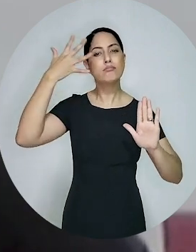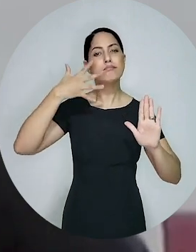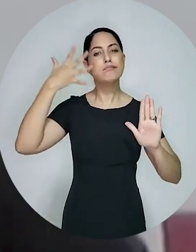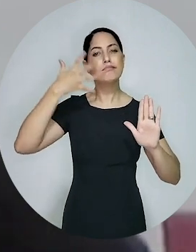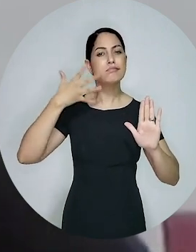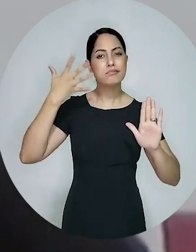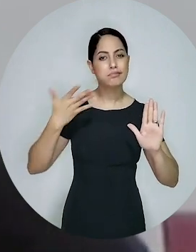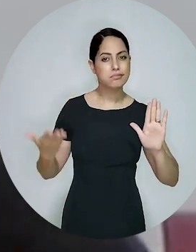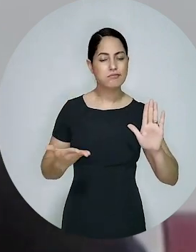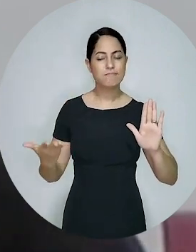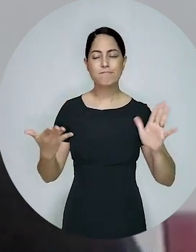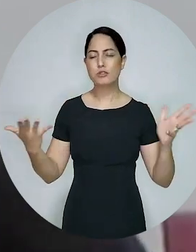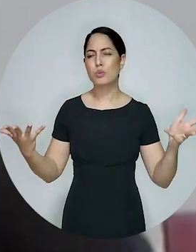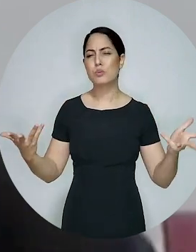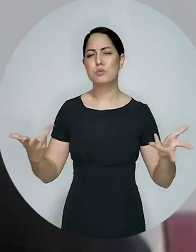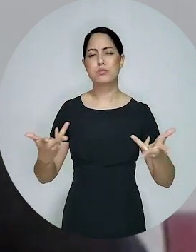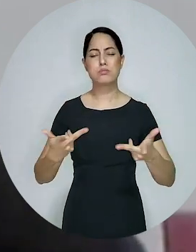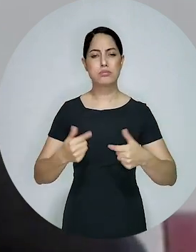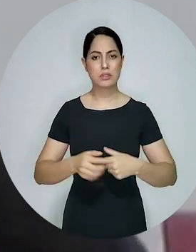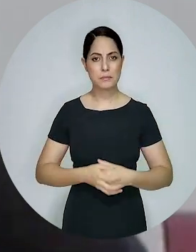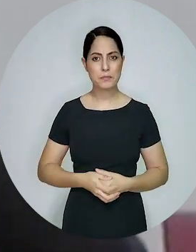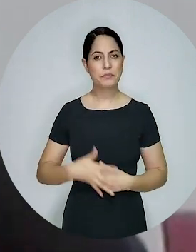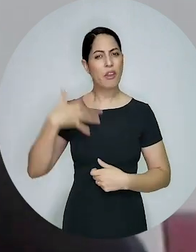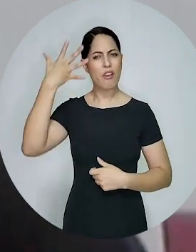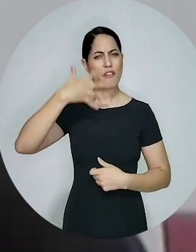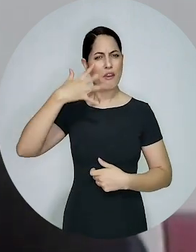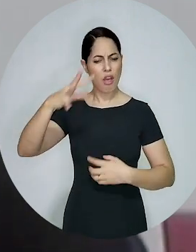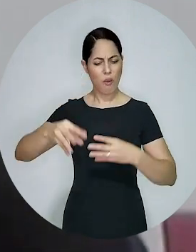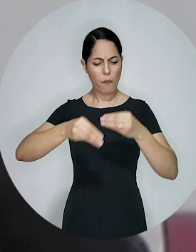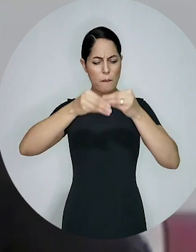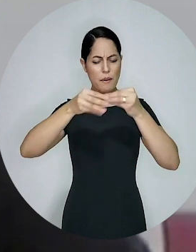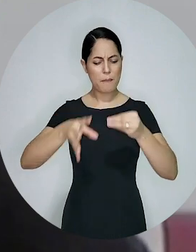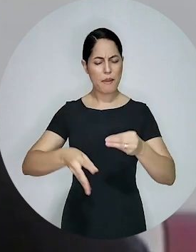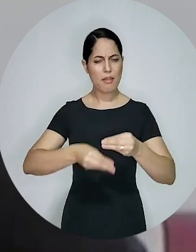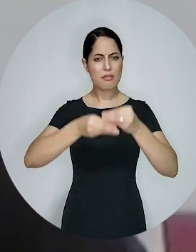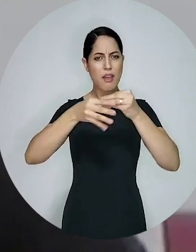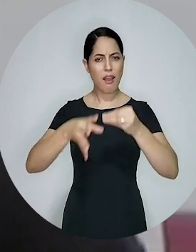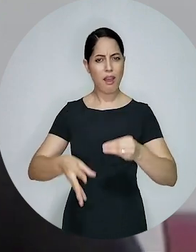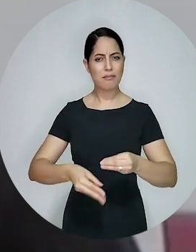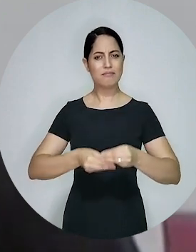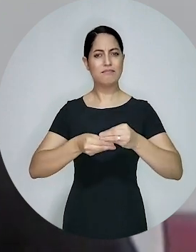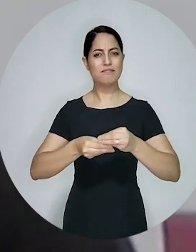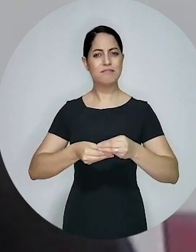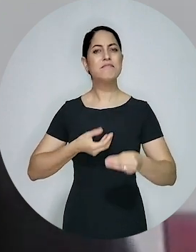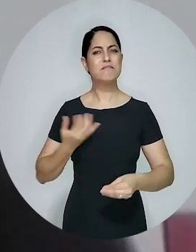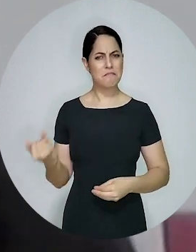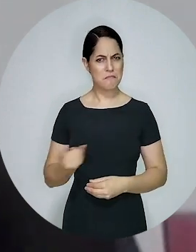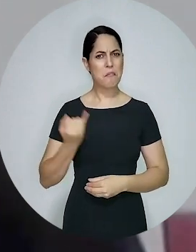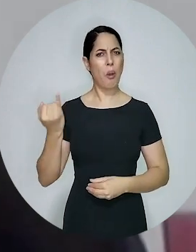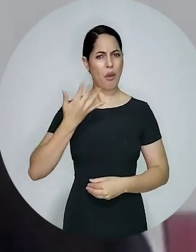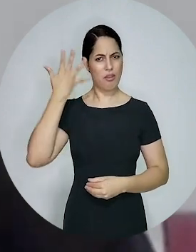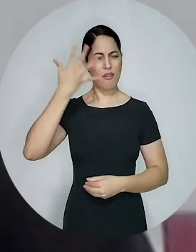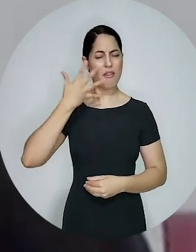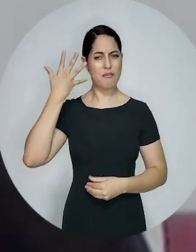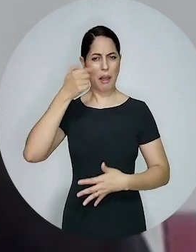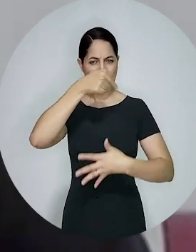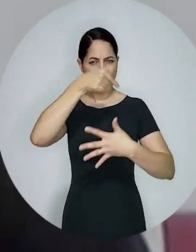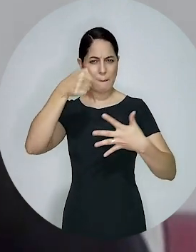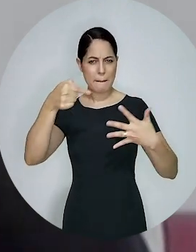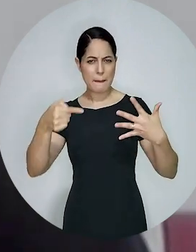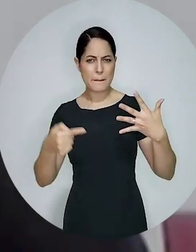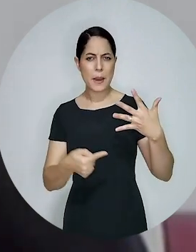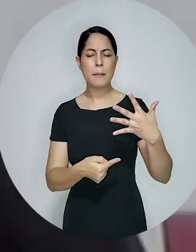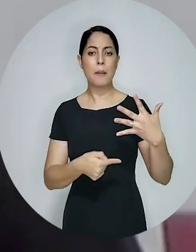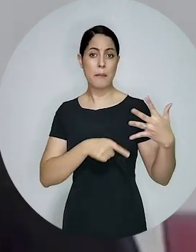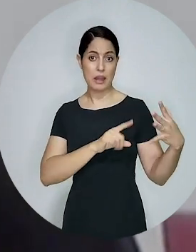injusta, foram de excelência. Se complementaram, disseram aquilo que precisava ser